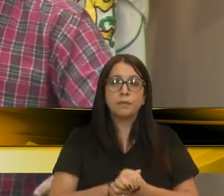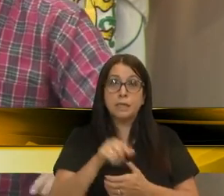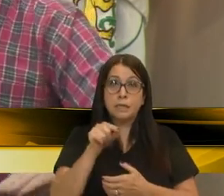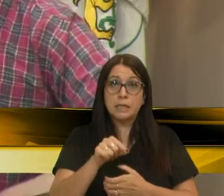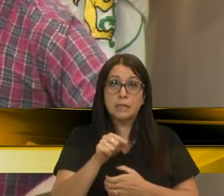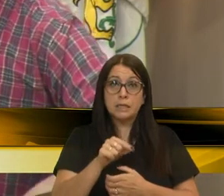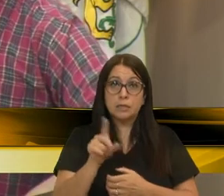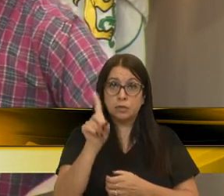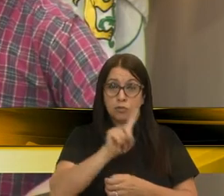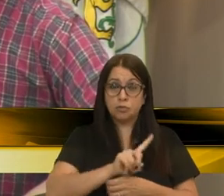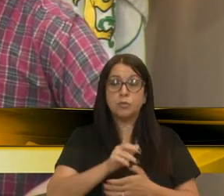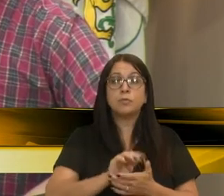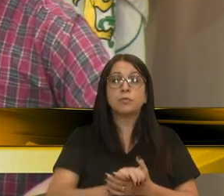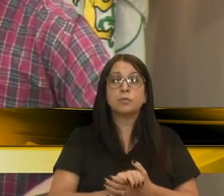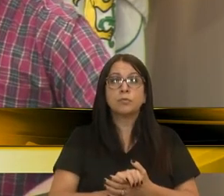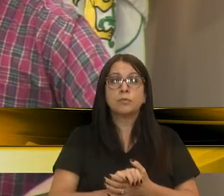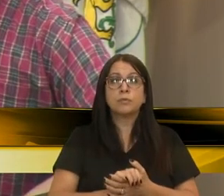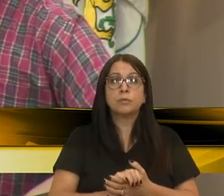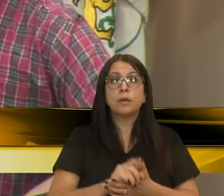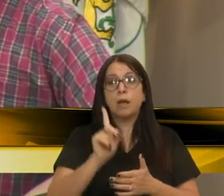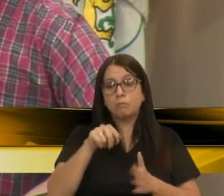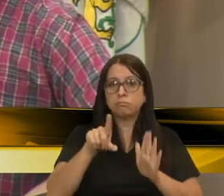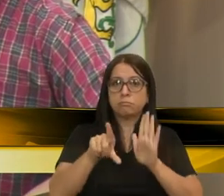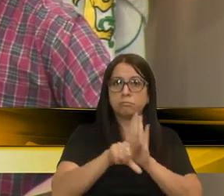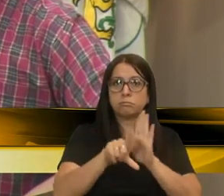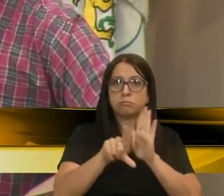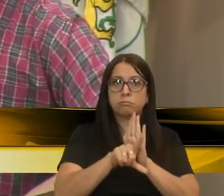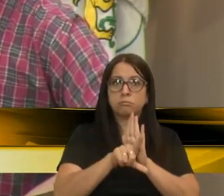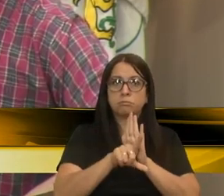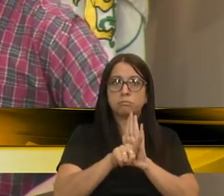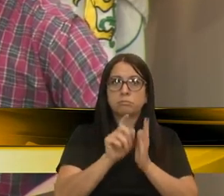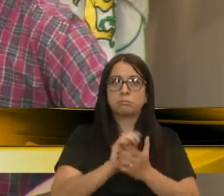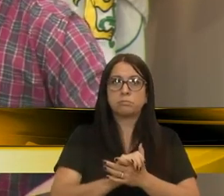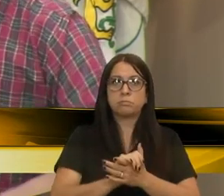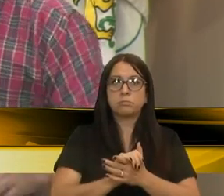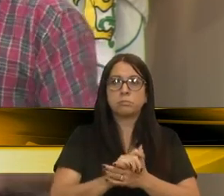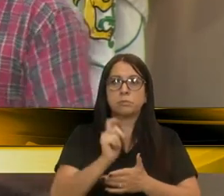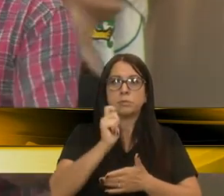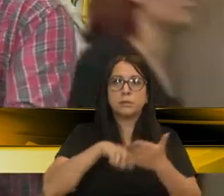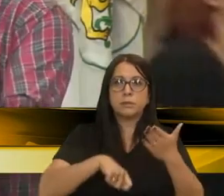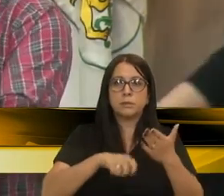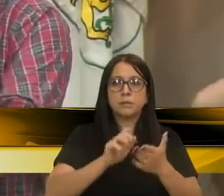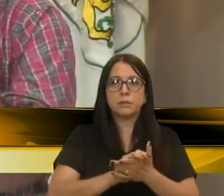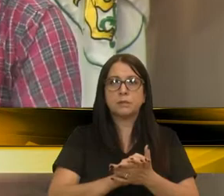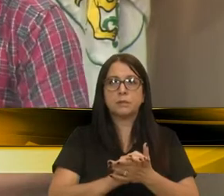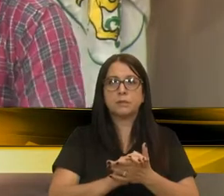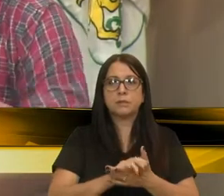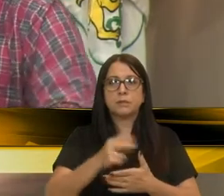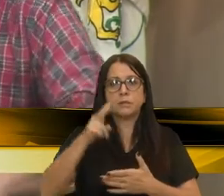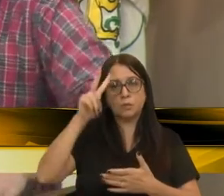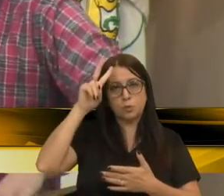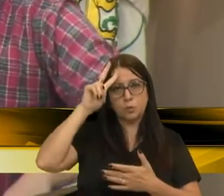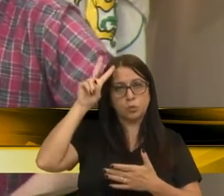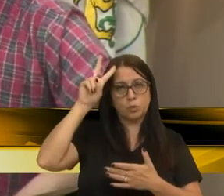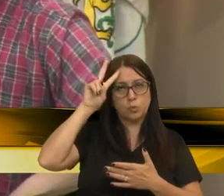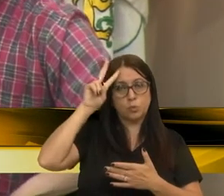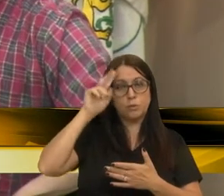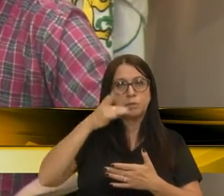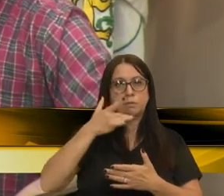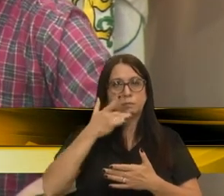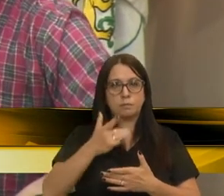neste grande expediente, é uma lei pela qual protocolei na segunda-feira à